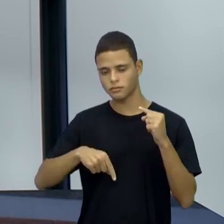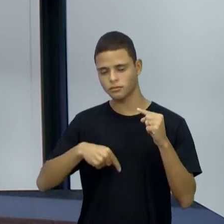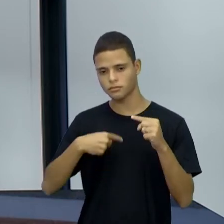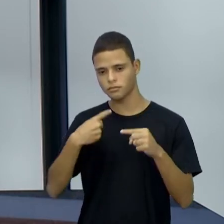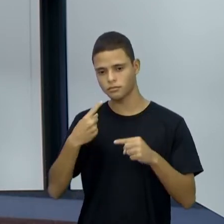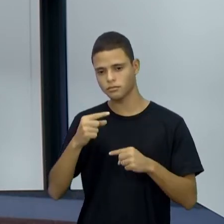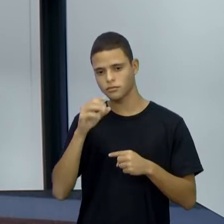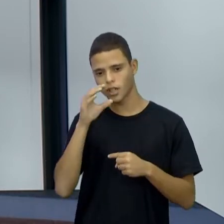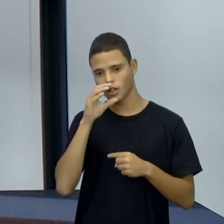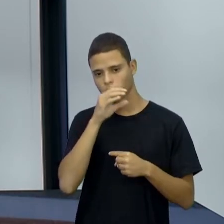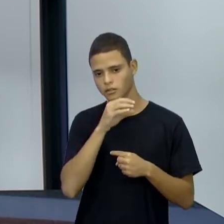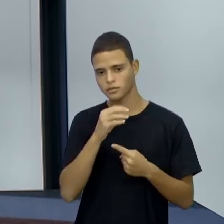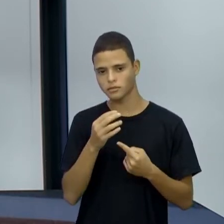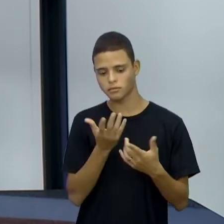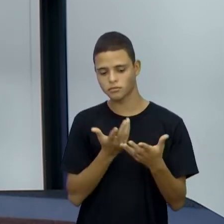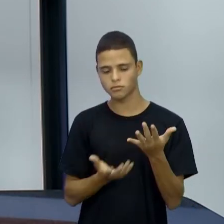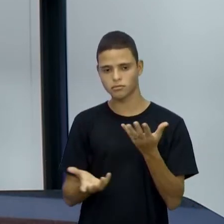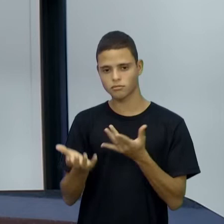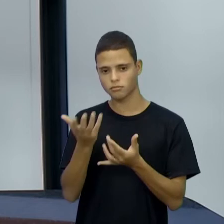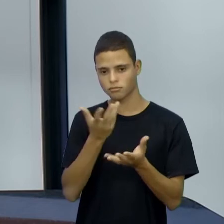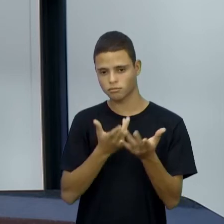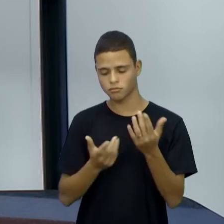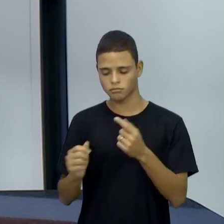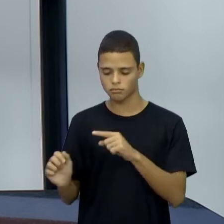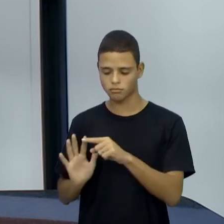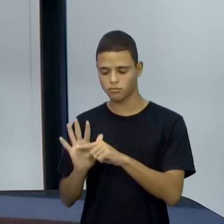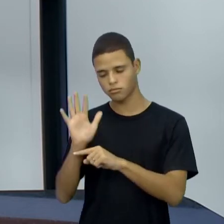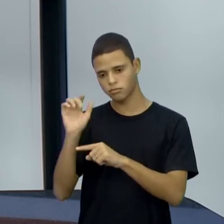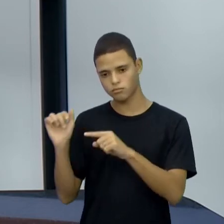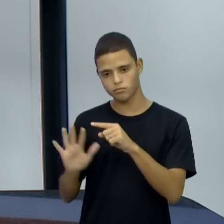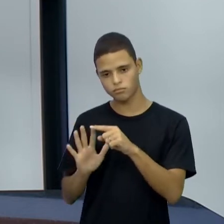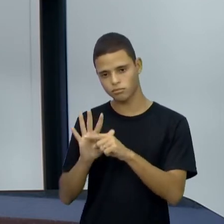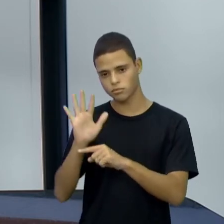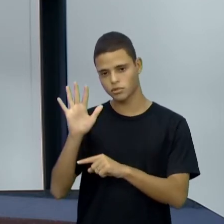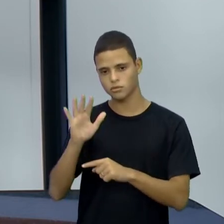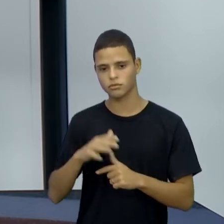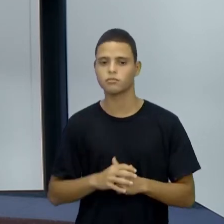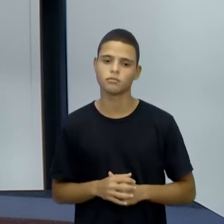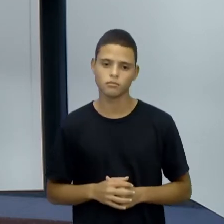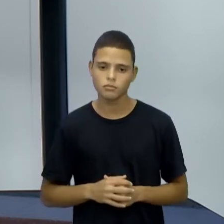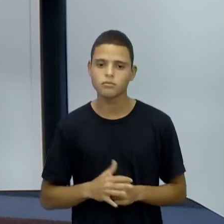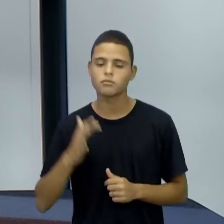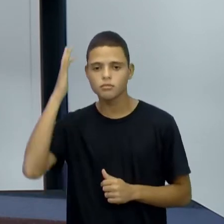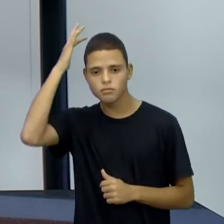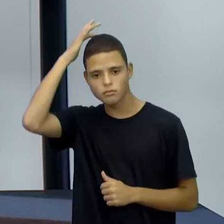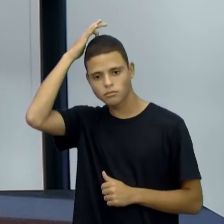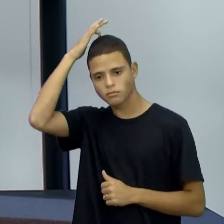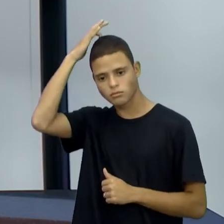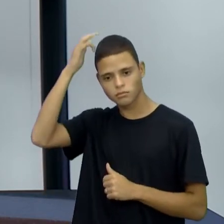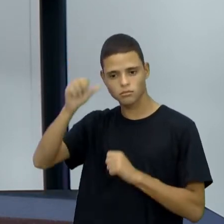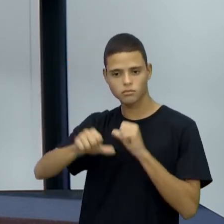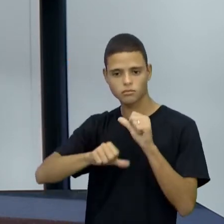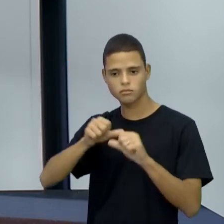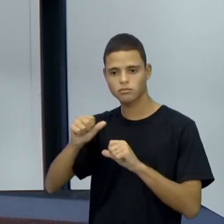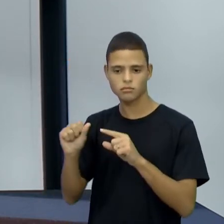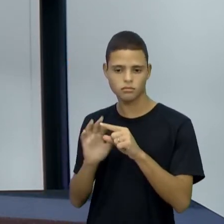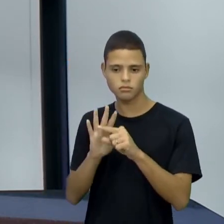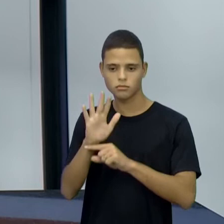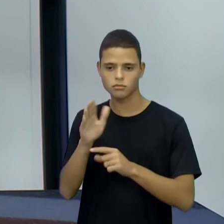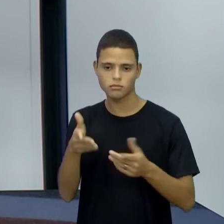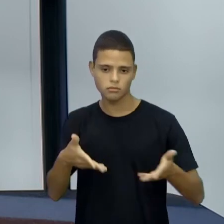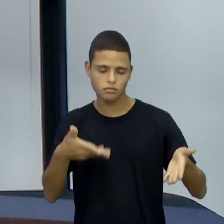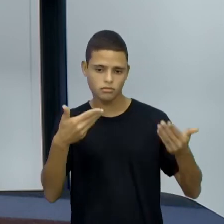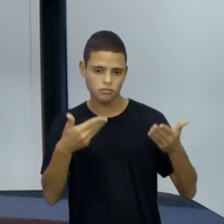dela virar vapor. Olha as palavras que eu estou utilizando, são de cunhos científicos, né? Virando vapor, o vapor fica leve, a gente põe